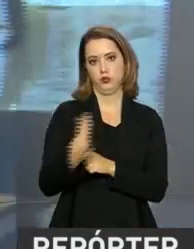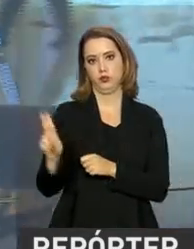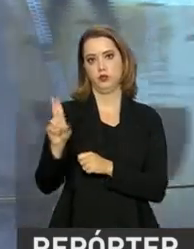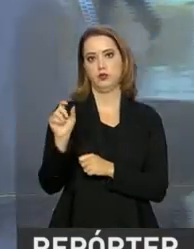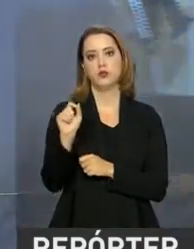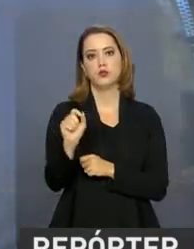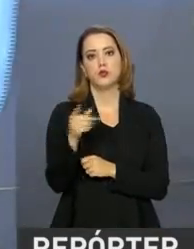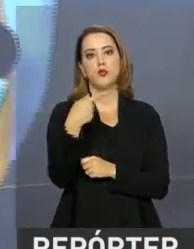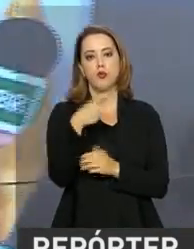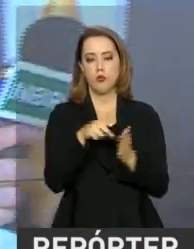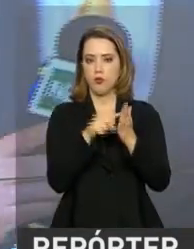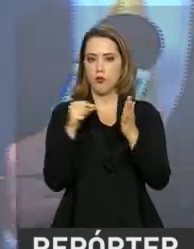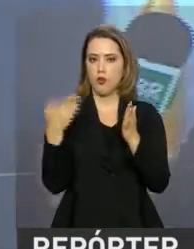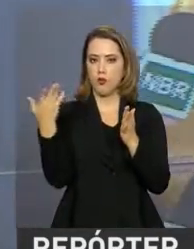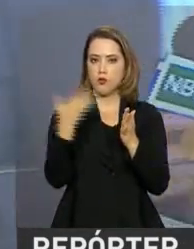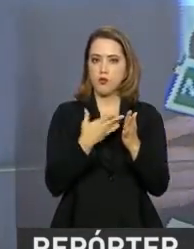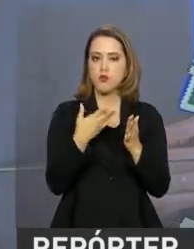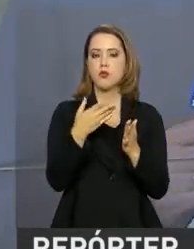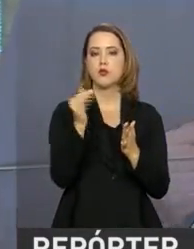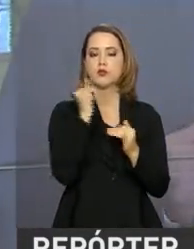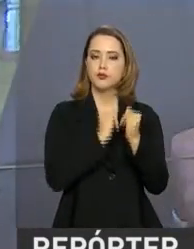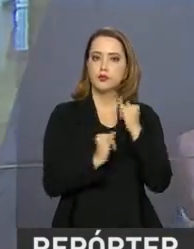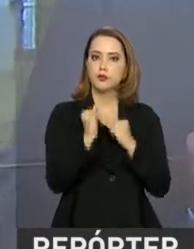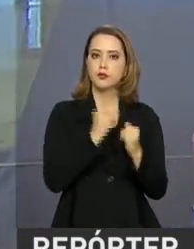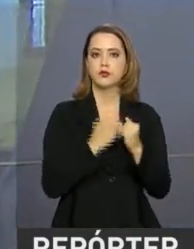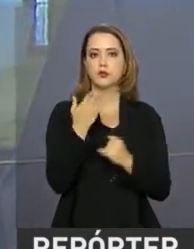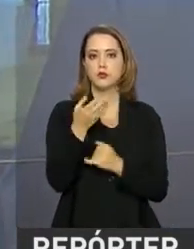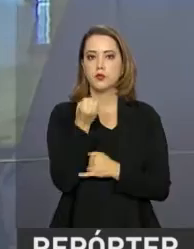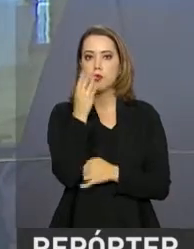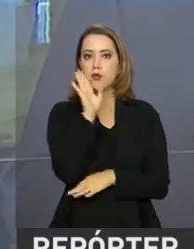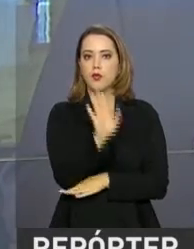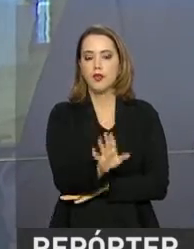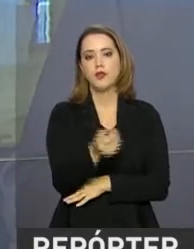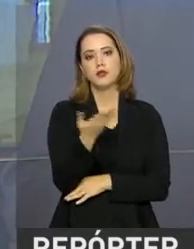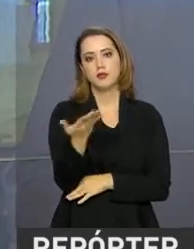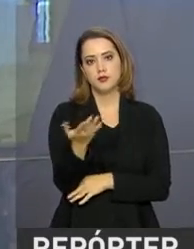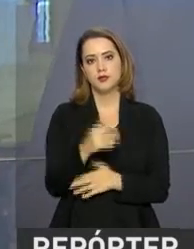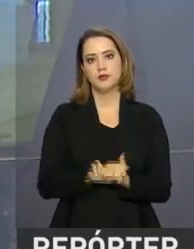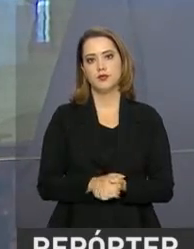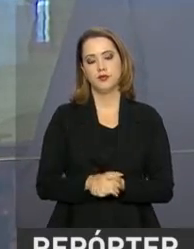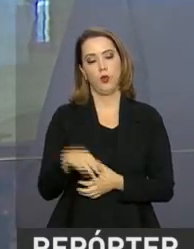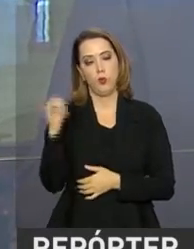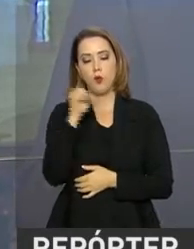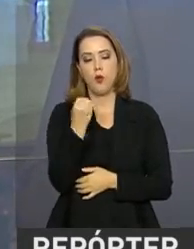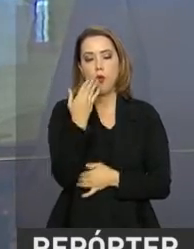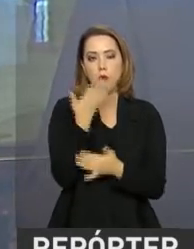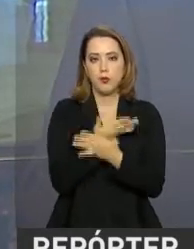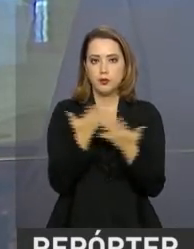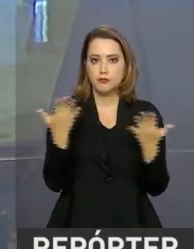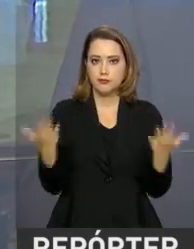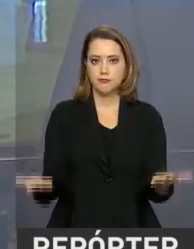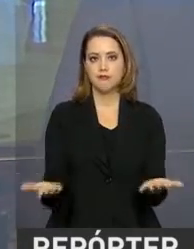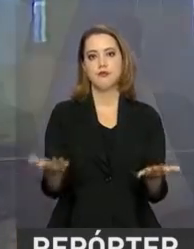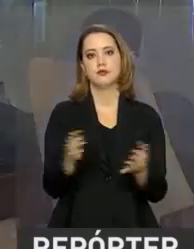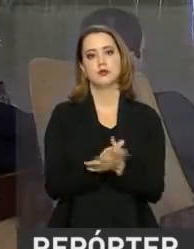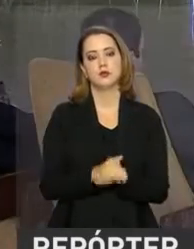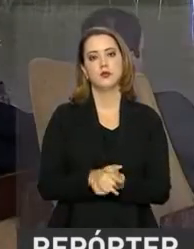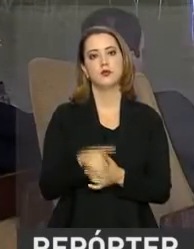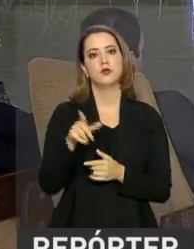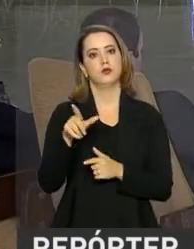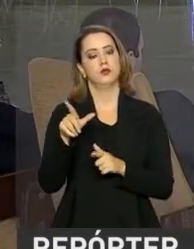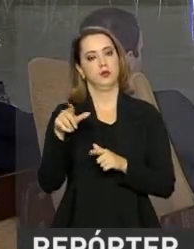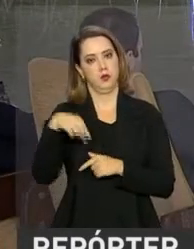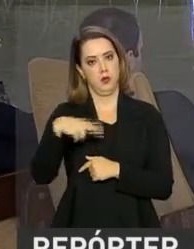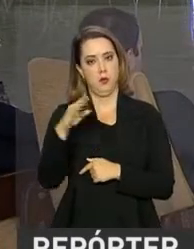paulo la sálvia que tem as informações paulo mais uma vez boa tarde lá dentro com a tarde boa tarde a todos que nos assistem na tv